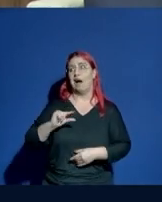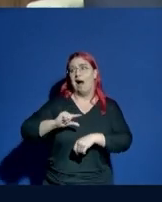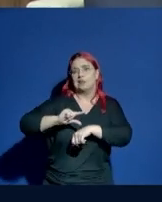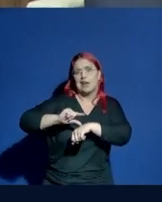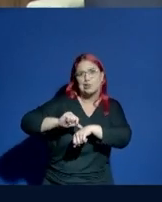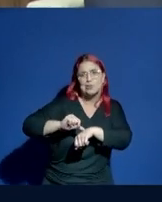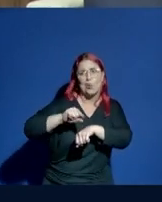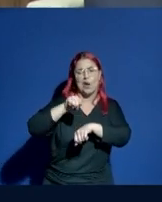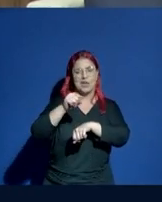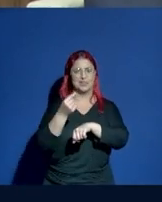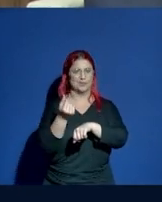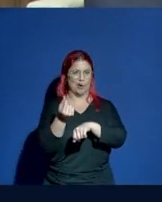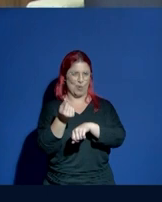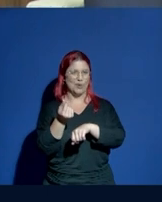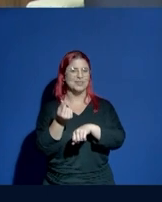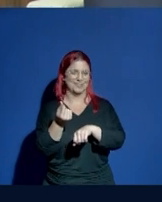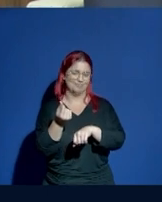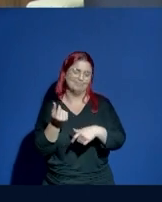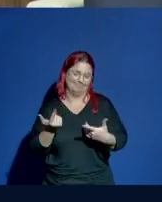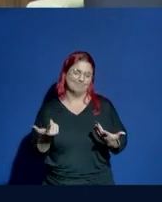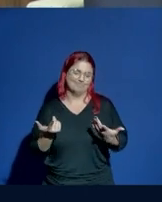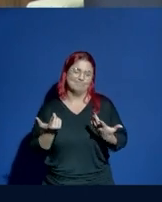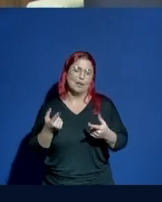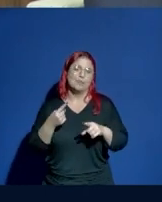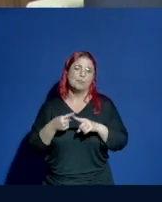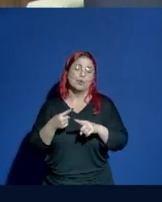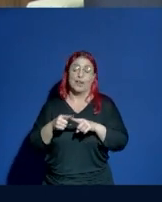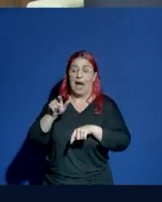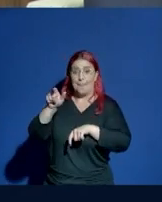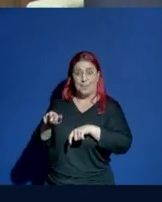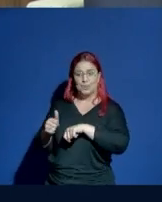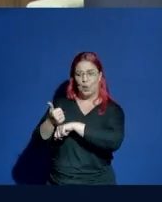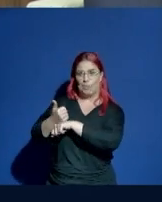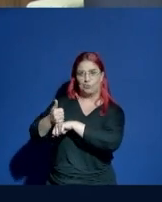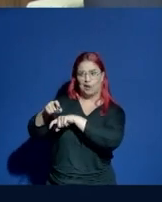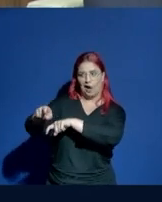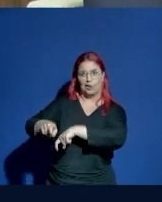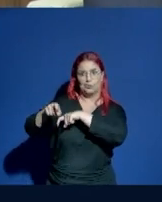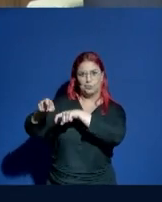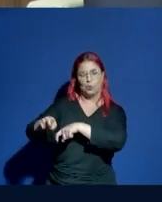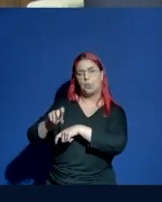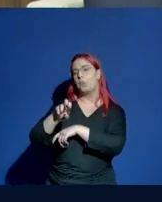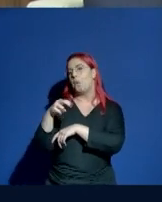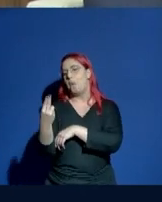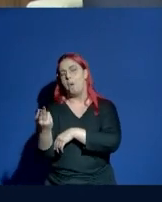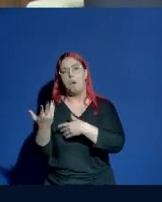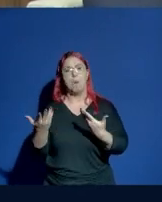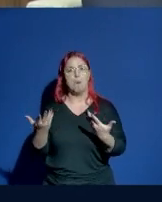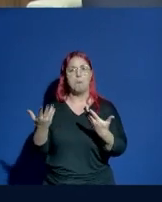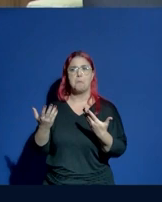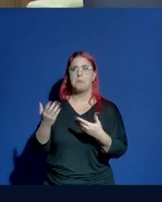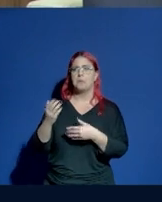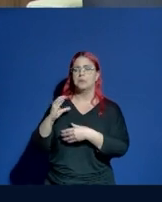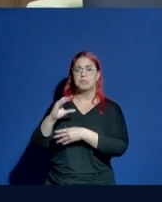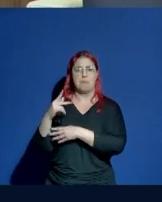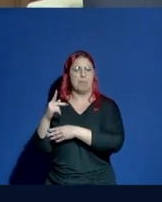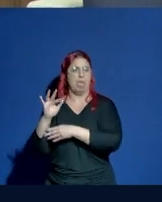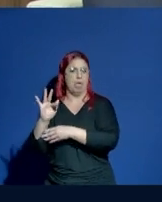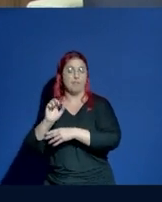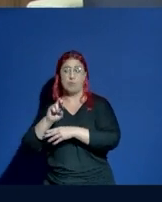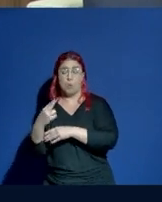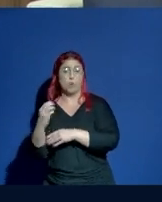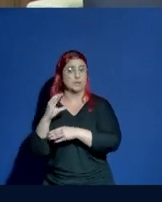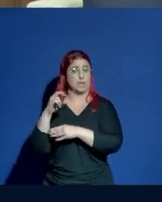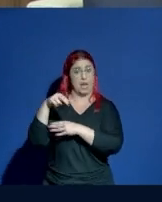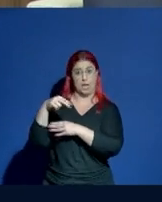desses recursos né que geralmente o agricultor ou seja ele CPF ou CNPJ